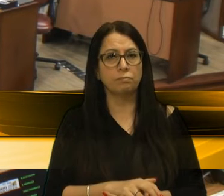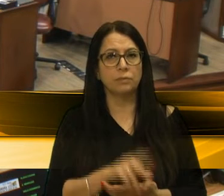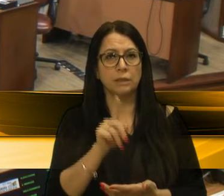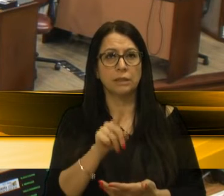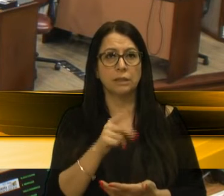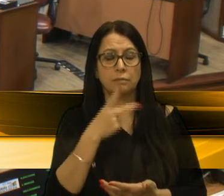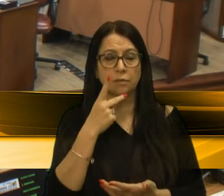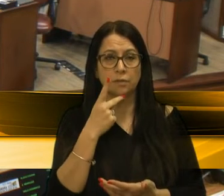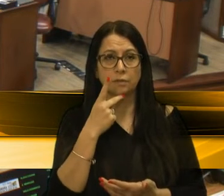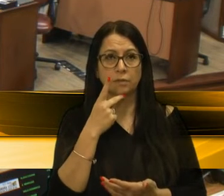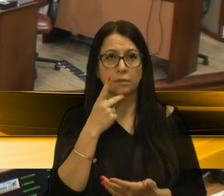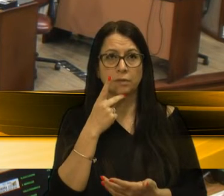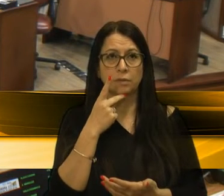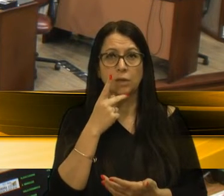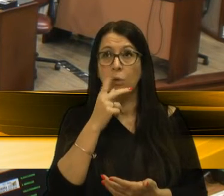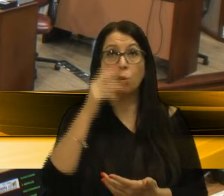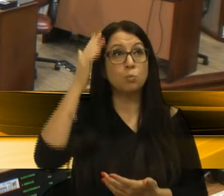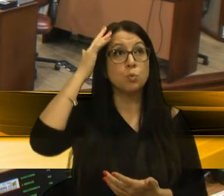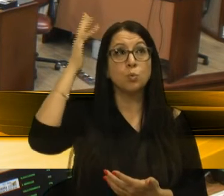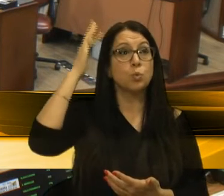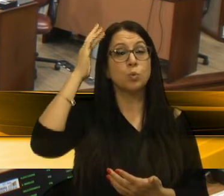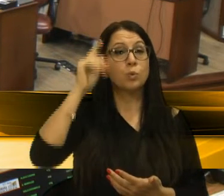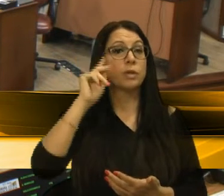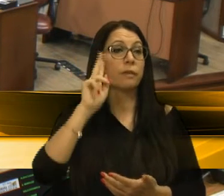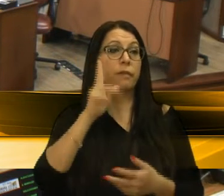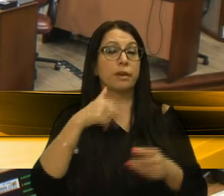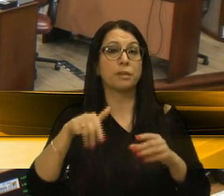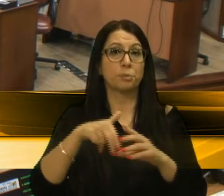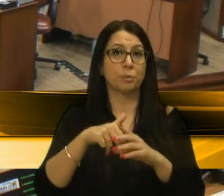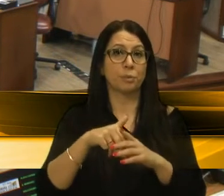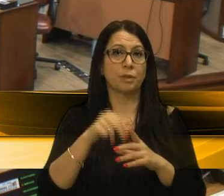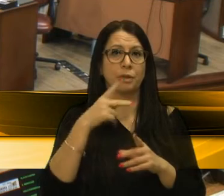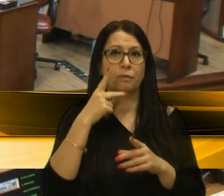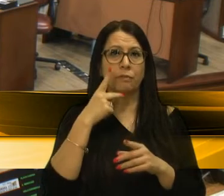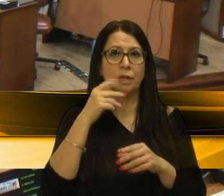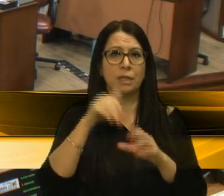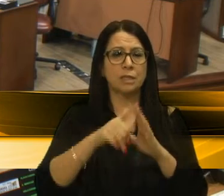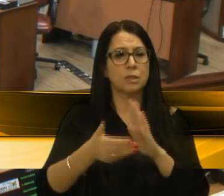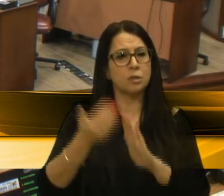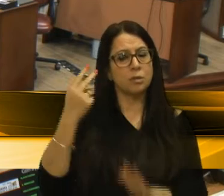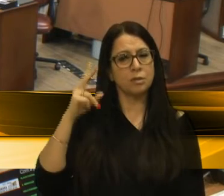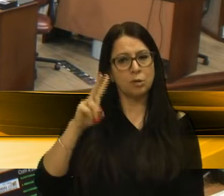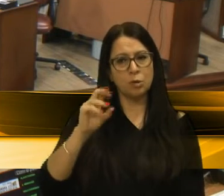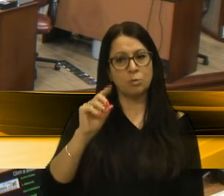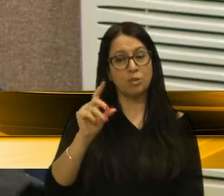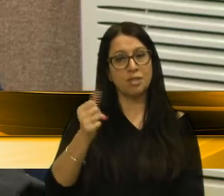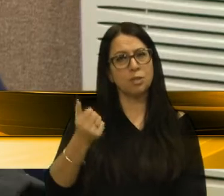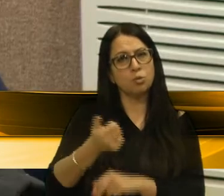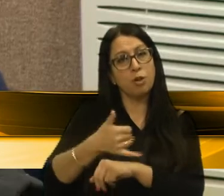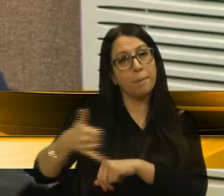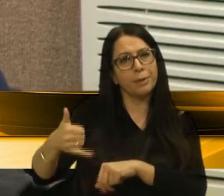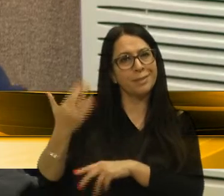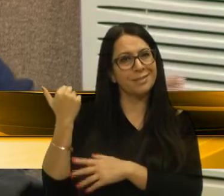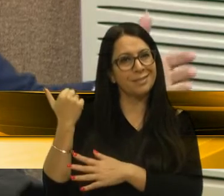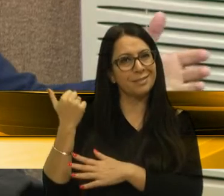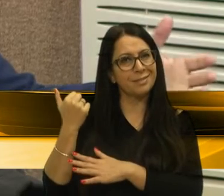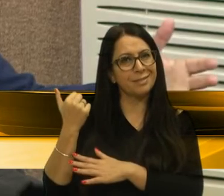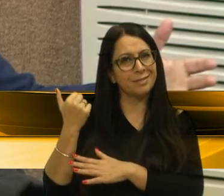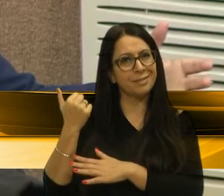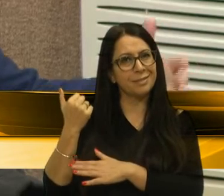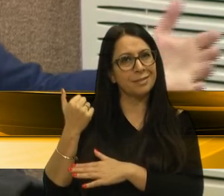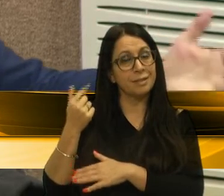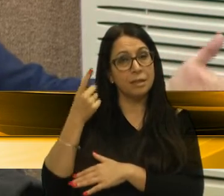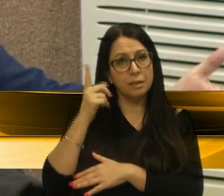pronunciamento de já vou aí né que a gente vem da tribuna é só falar de eleição 2016 a chapa vencedora